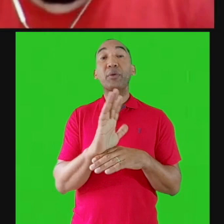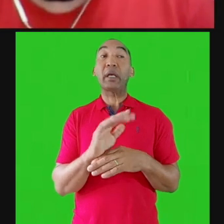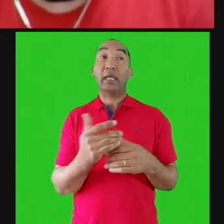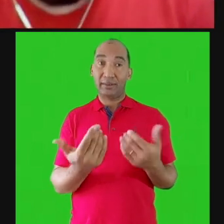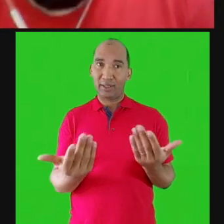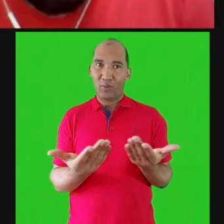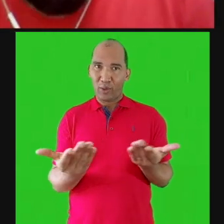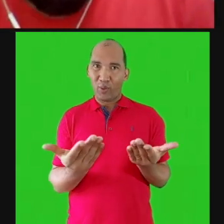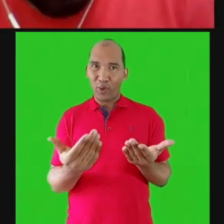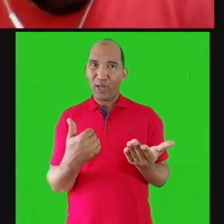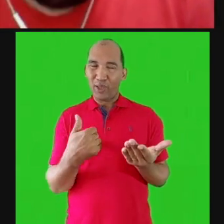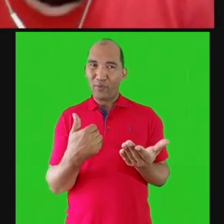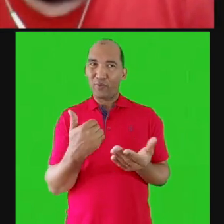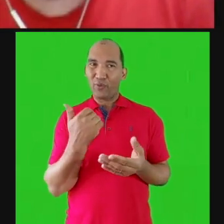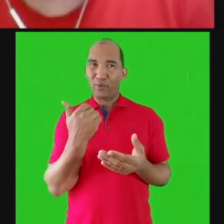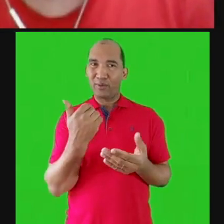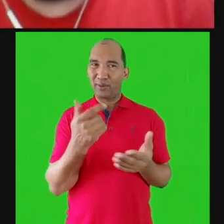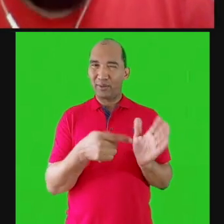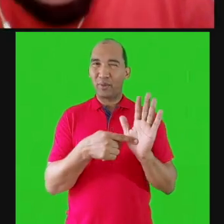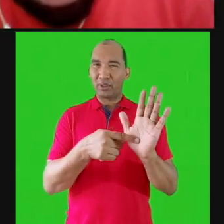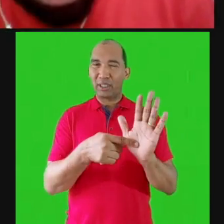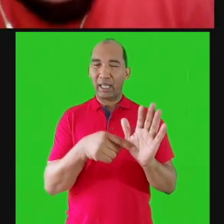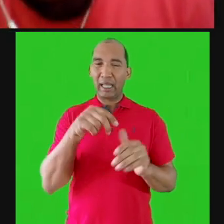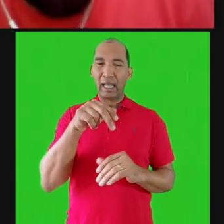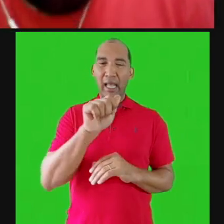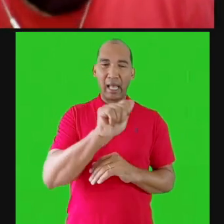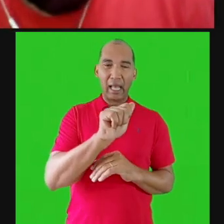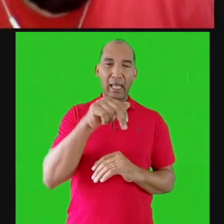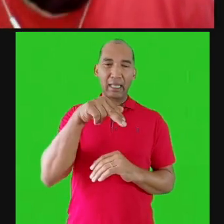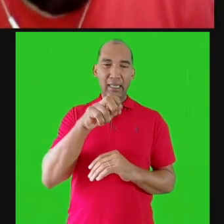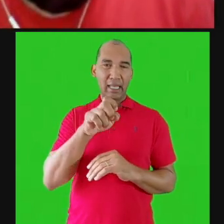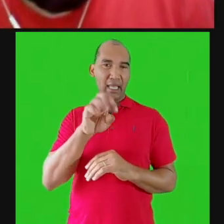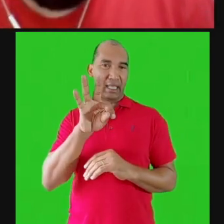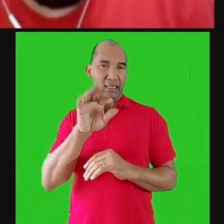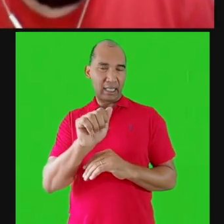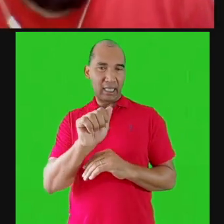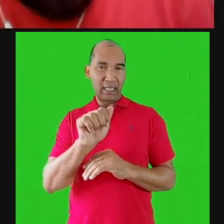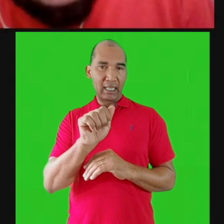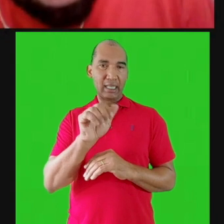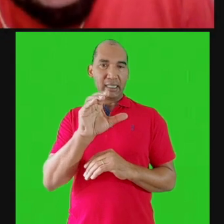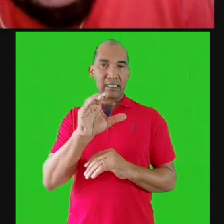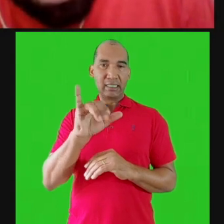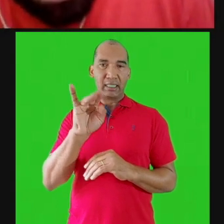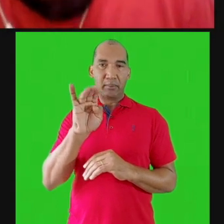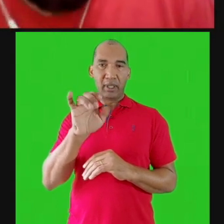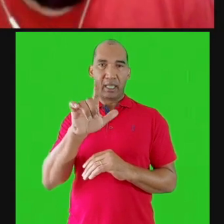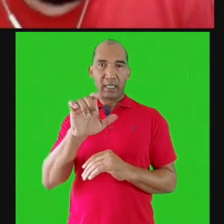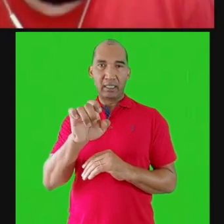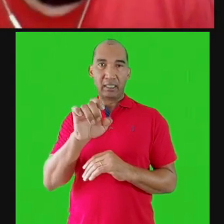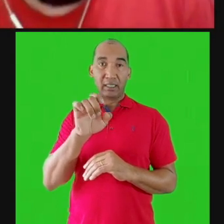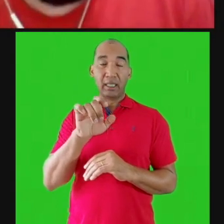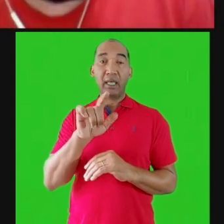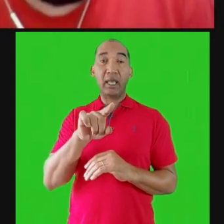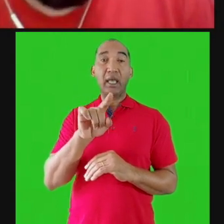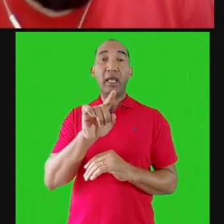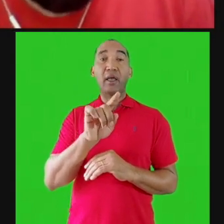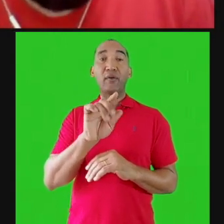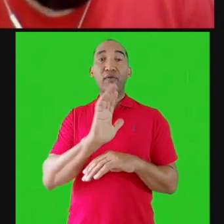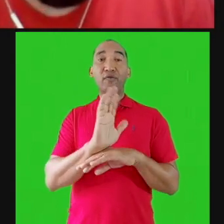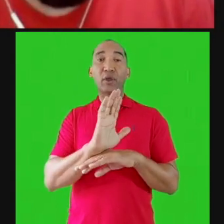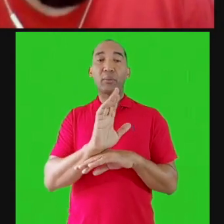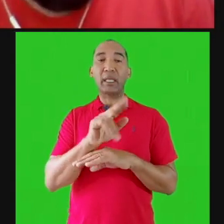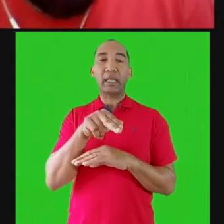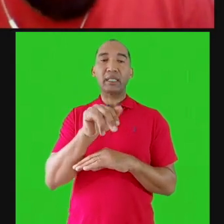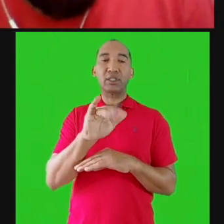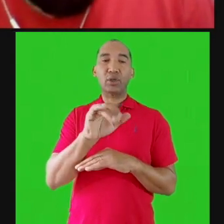agora com vocês, então, A Neta de Cibele, que é um filme nacional da Nicole Alice Terra, que faz um filme sobre esse processo de pandemia